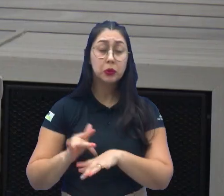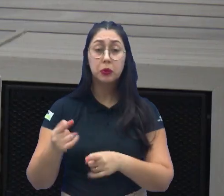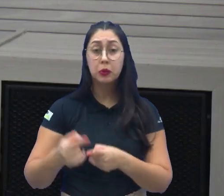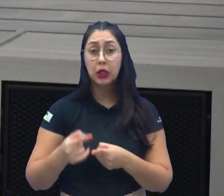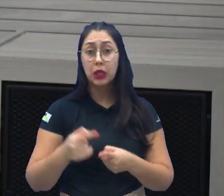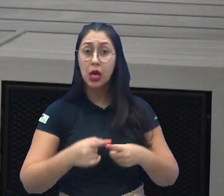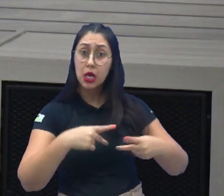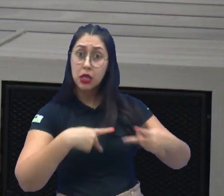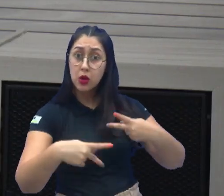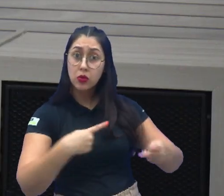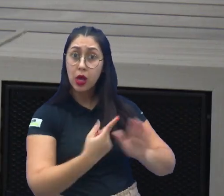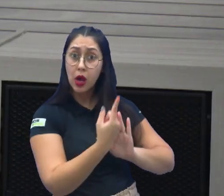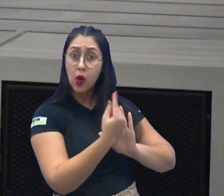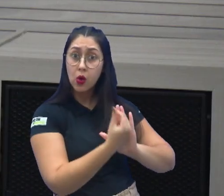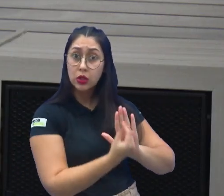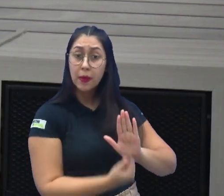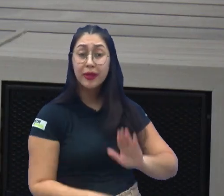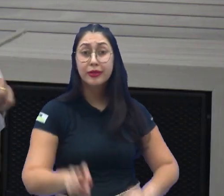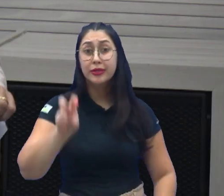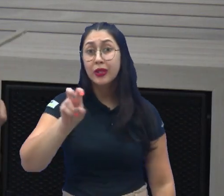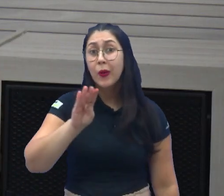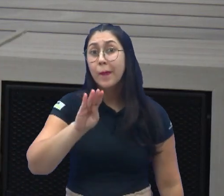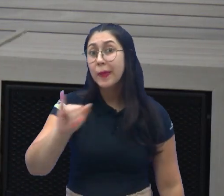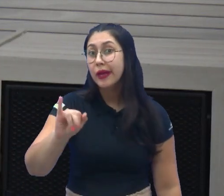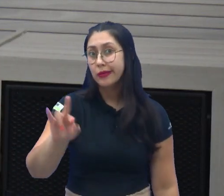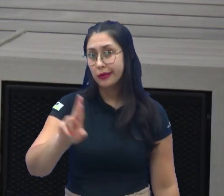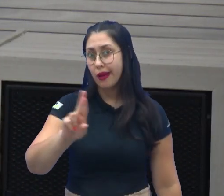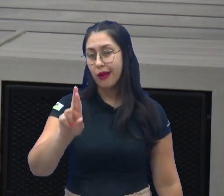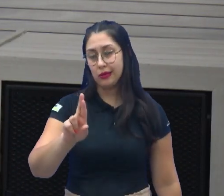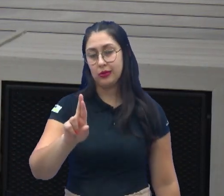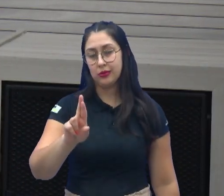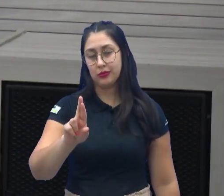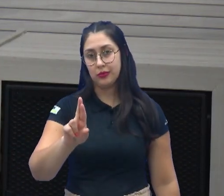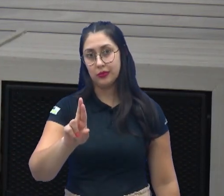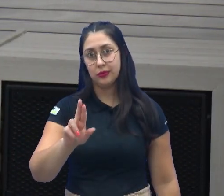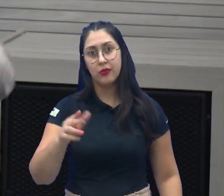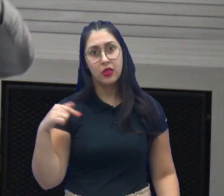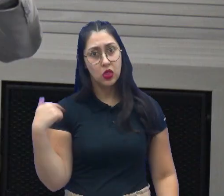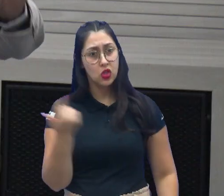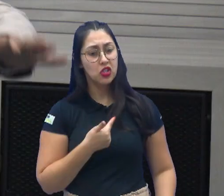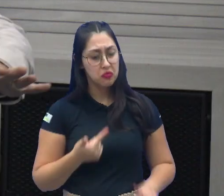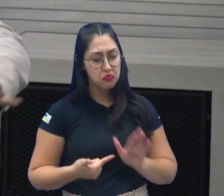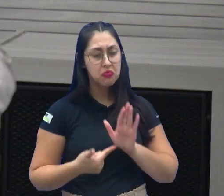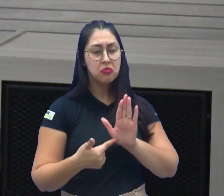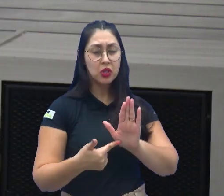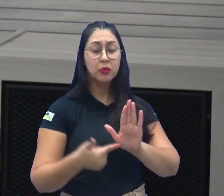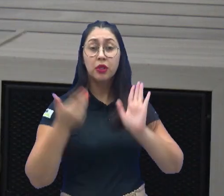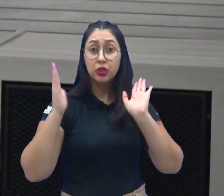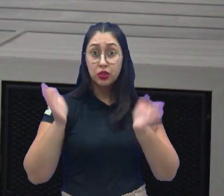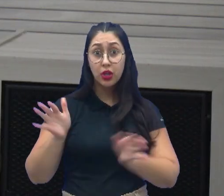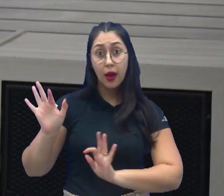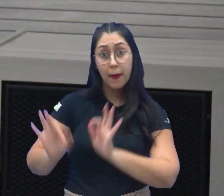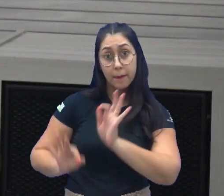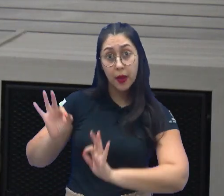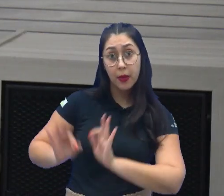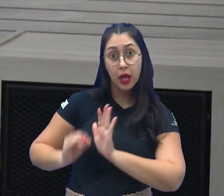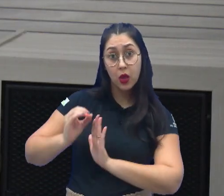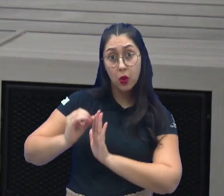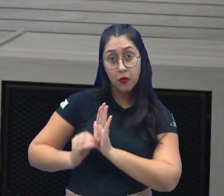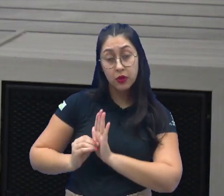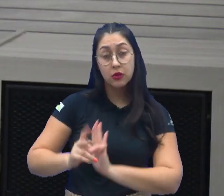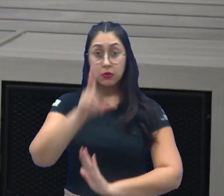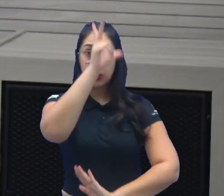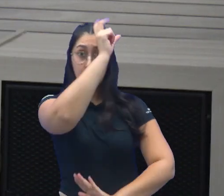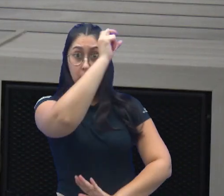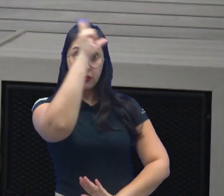mais de 5 bilhões de reais. A gente deixa aqui o nosso manifesto, já foi feito um ofício para que a Prefeitura